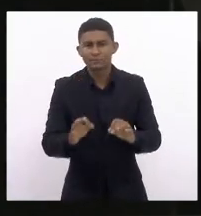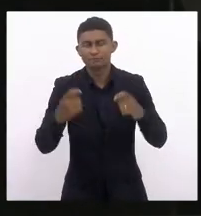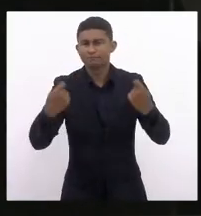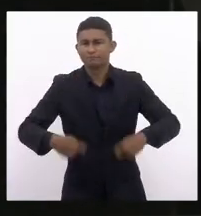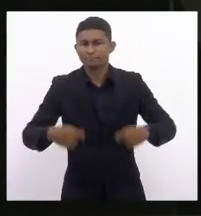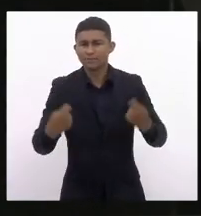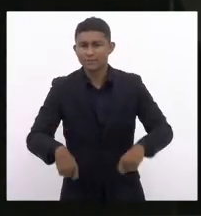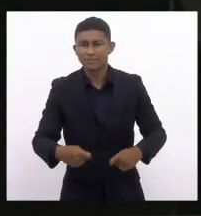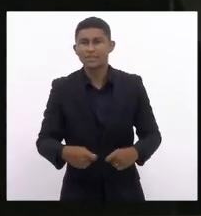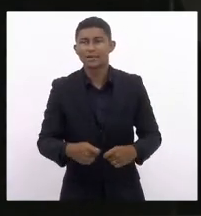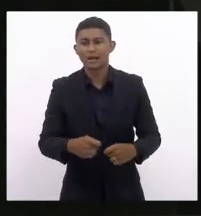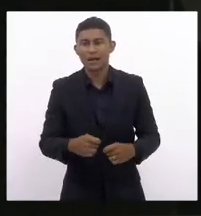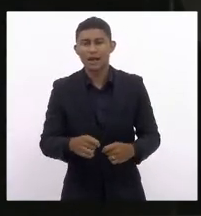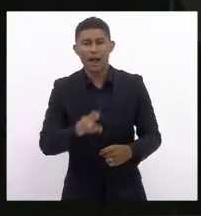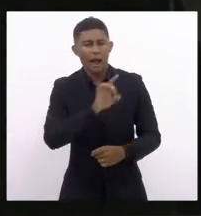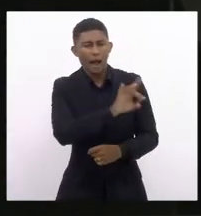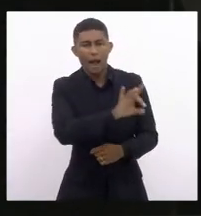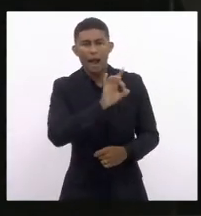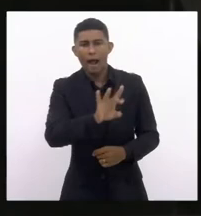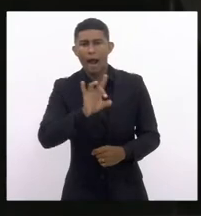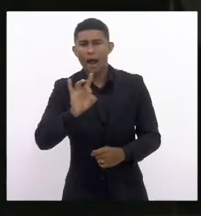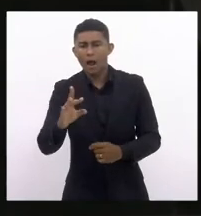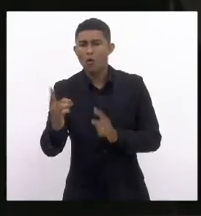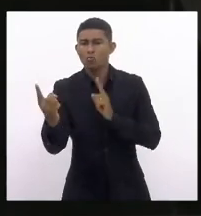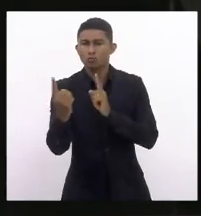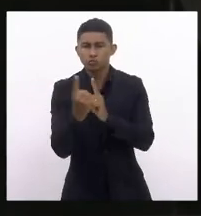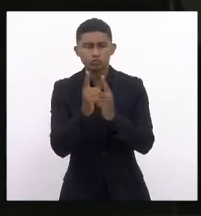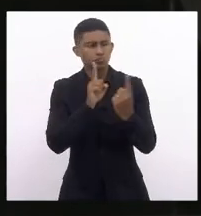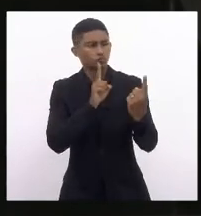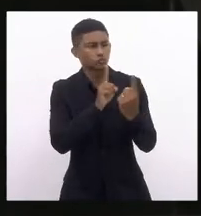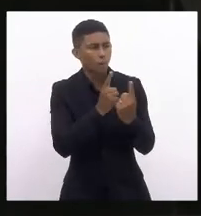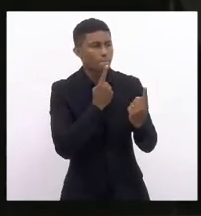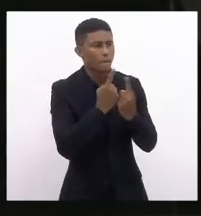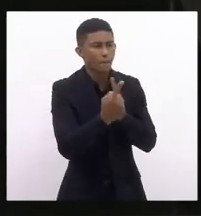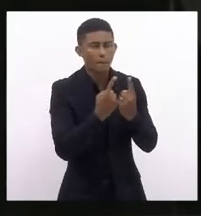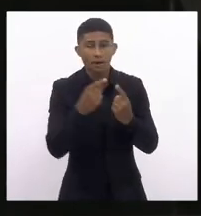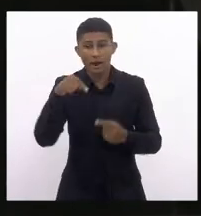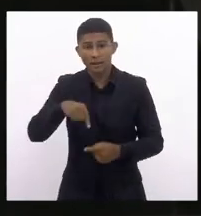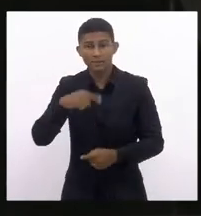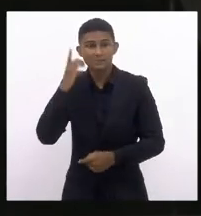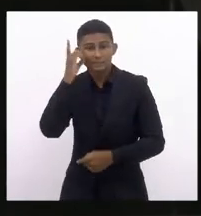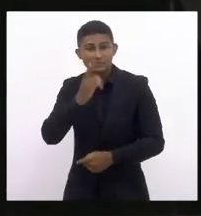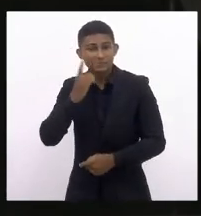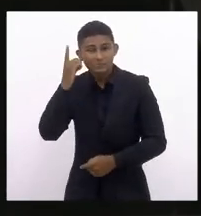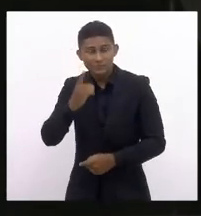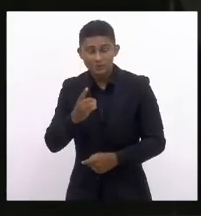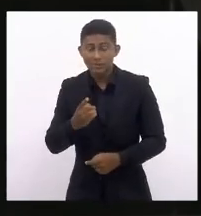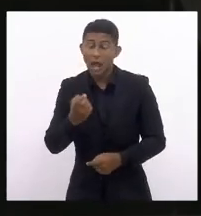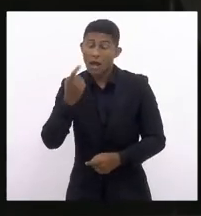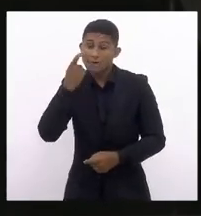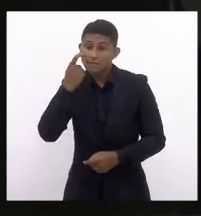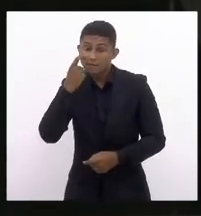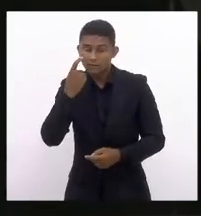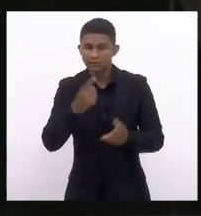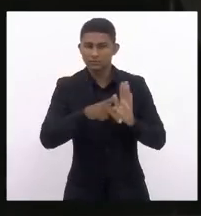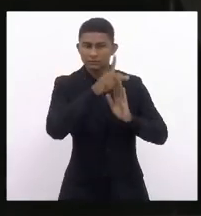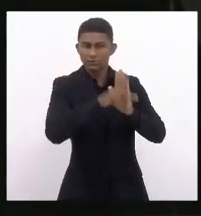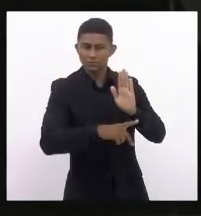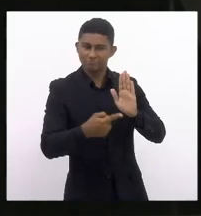do tete-a-tete entre os deputados da casa para que esse projeto realmente